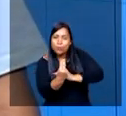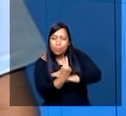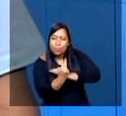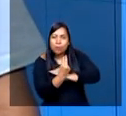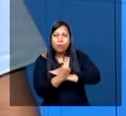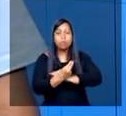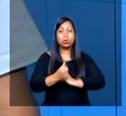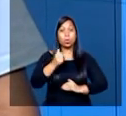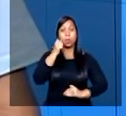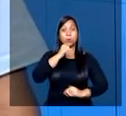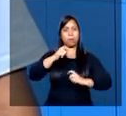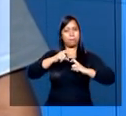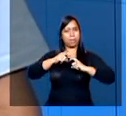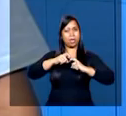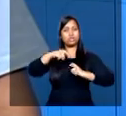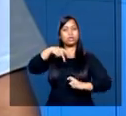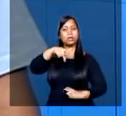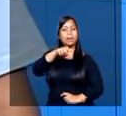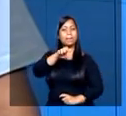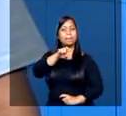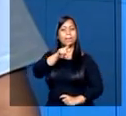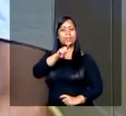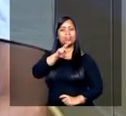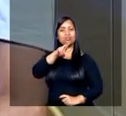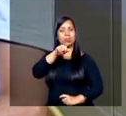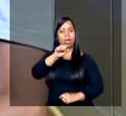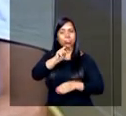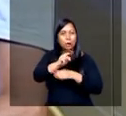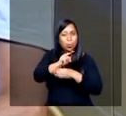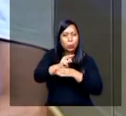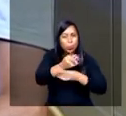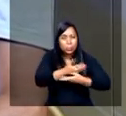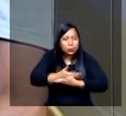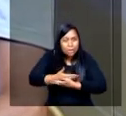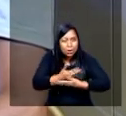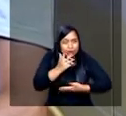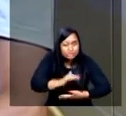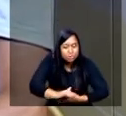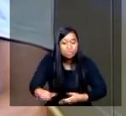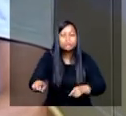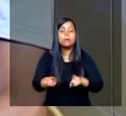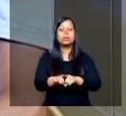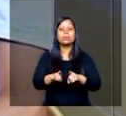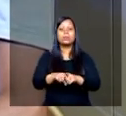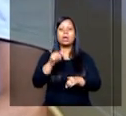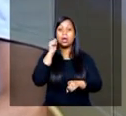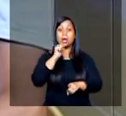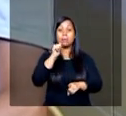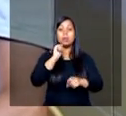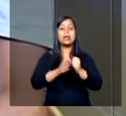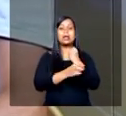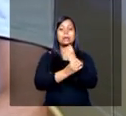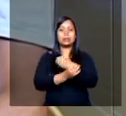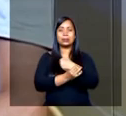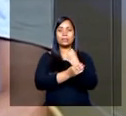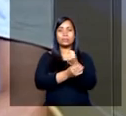que é a pediatra e presidente do projeto, e com a Aline Medeiros Ávila, que é